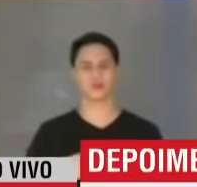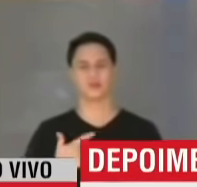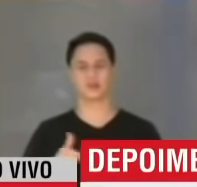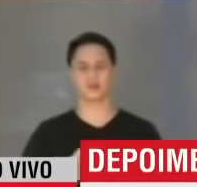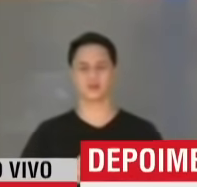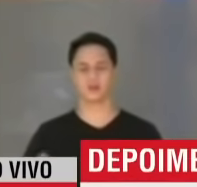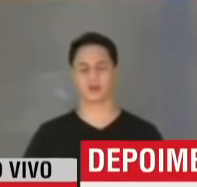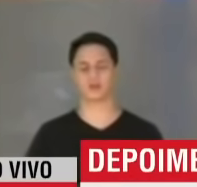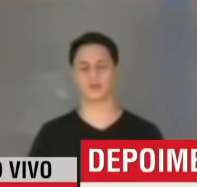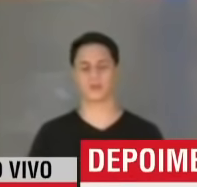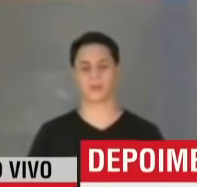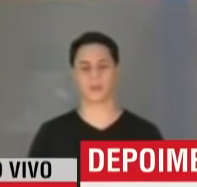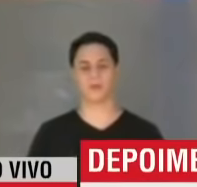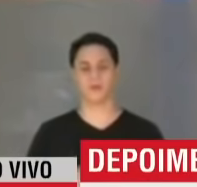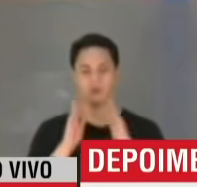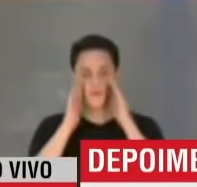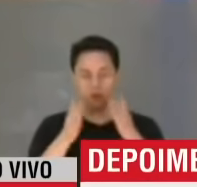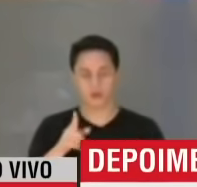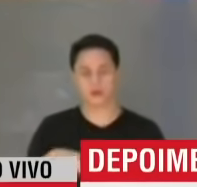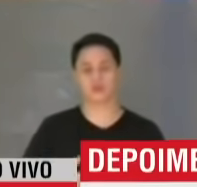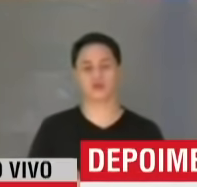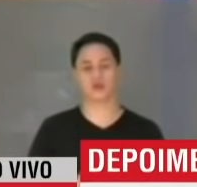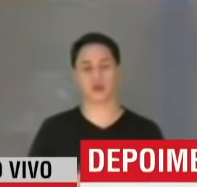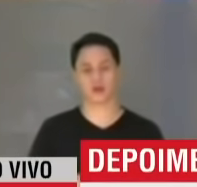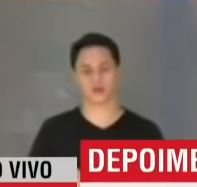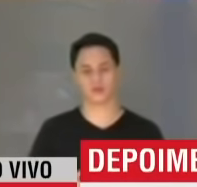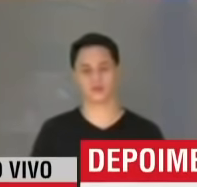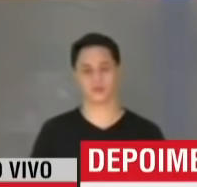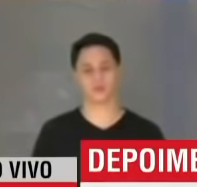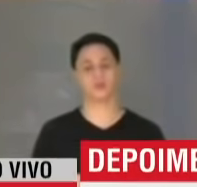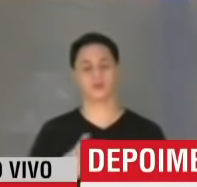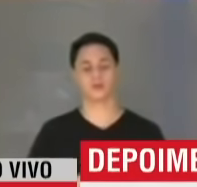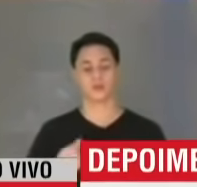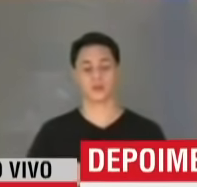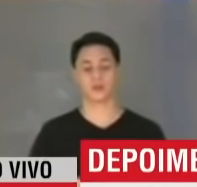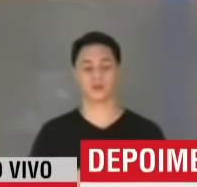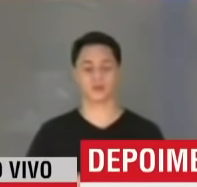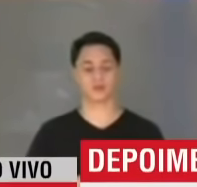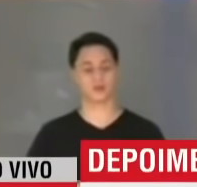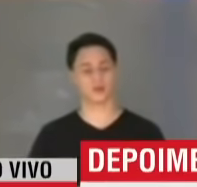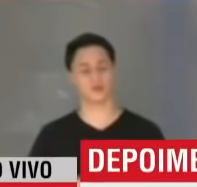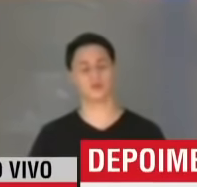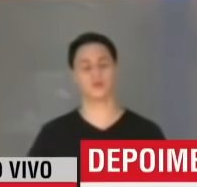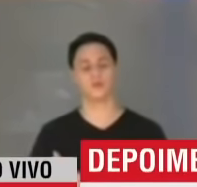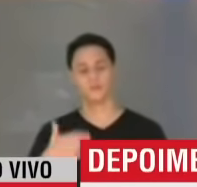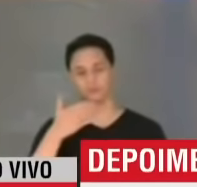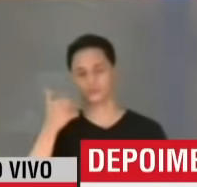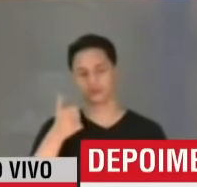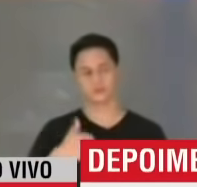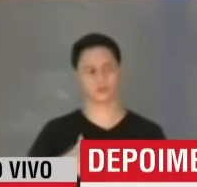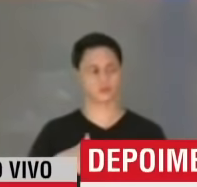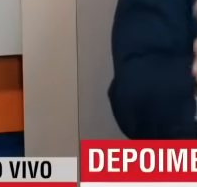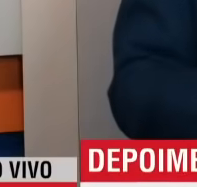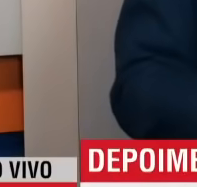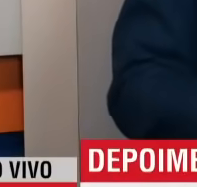o médico acusado de ocultar mortes aí, graças à Prevent Senior. Vamos discutir um